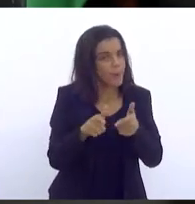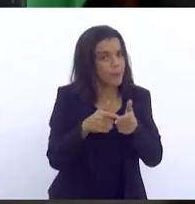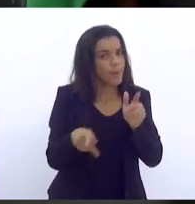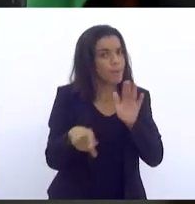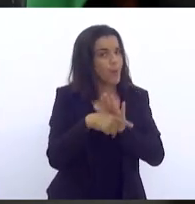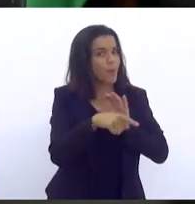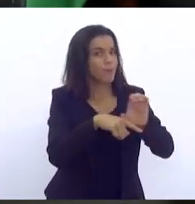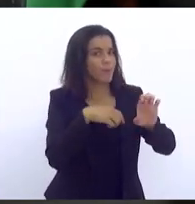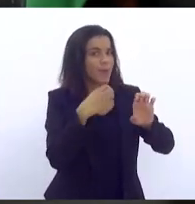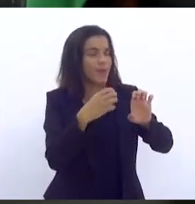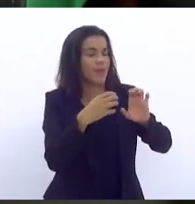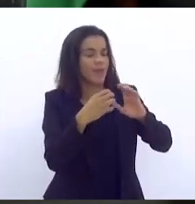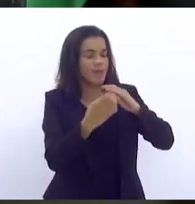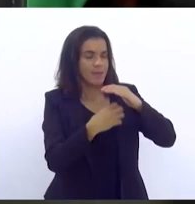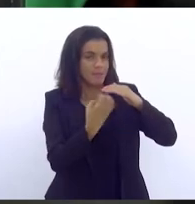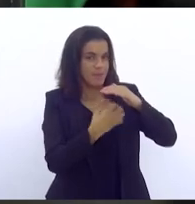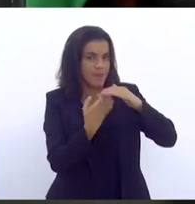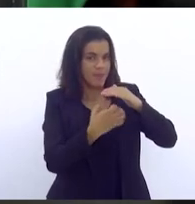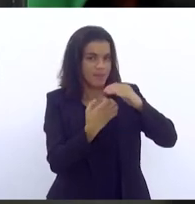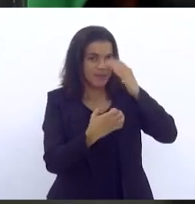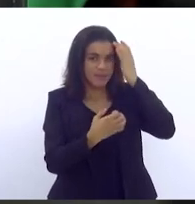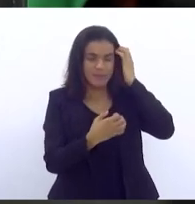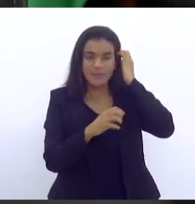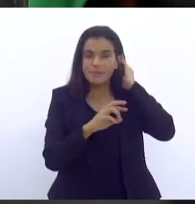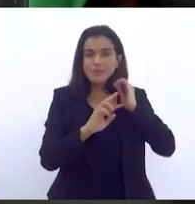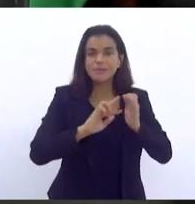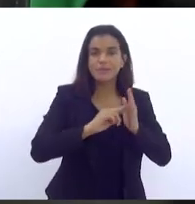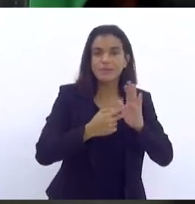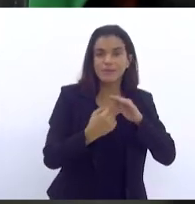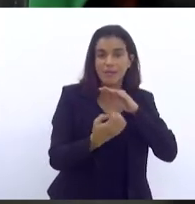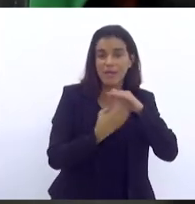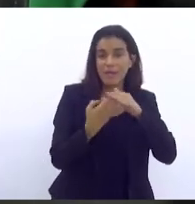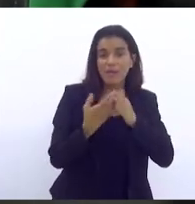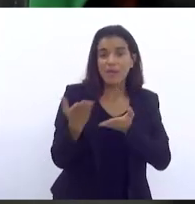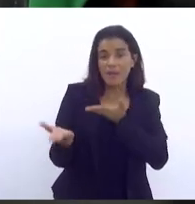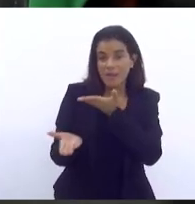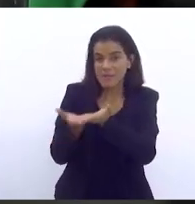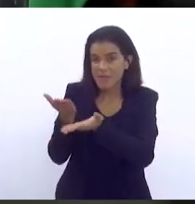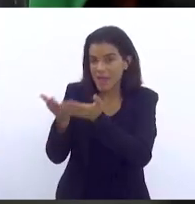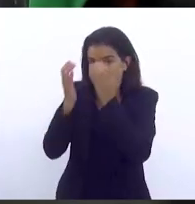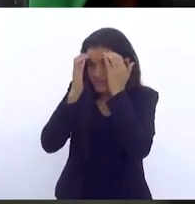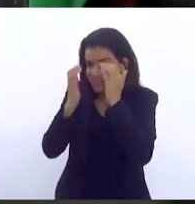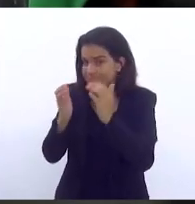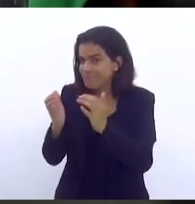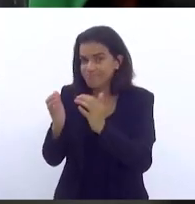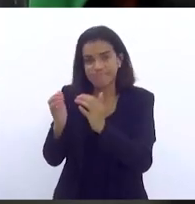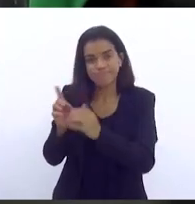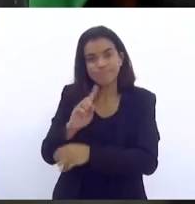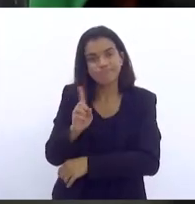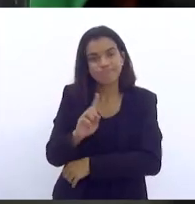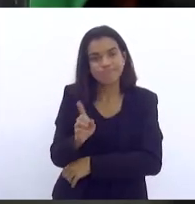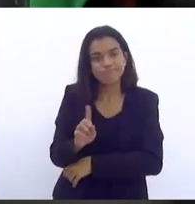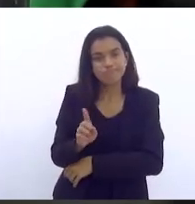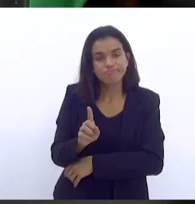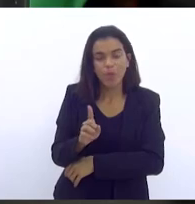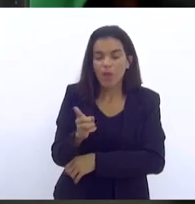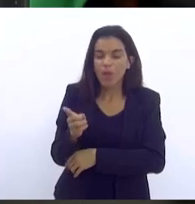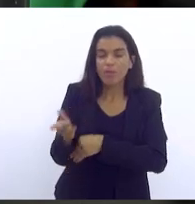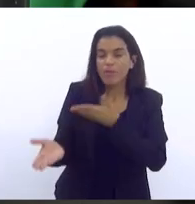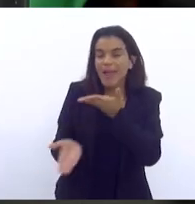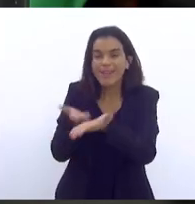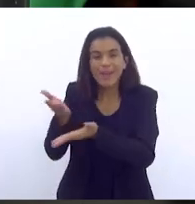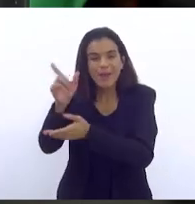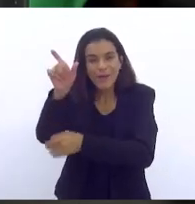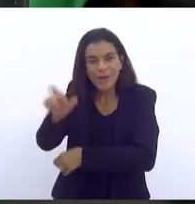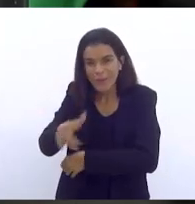ou seja a empresa trata a população não como um participes não como uma